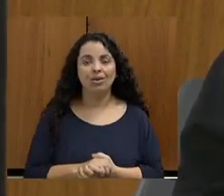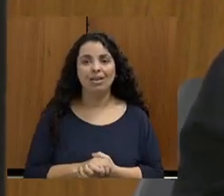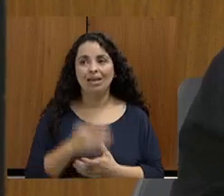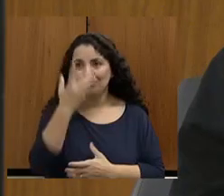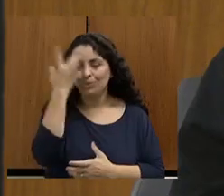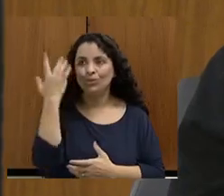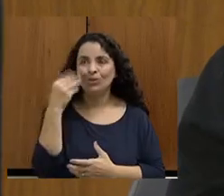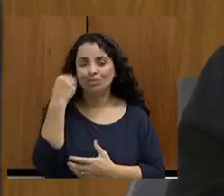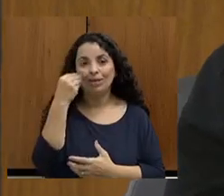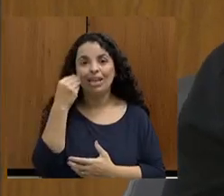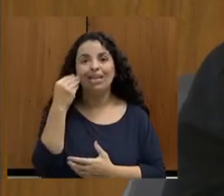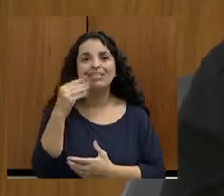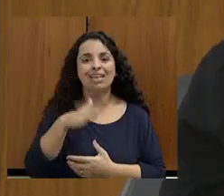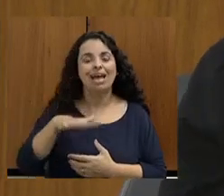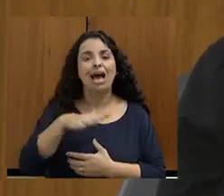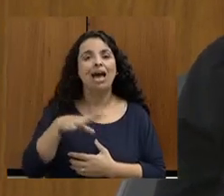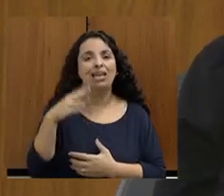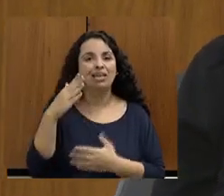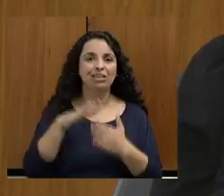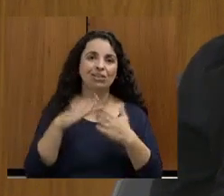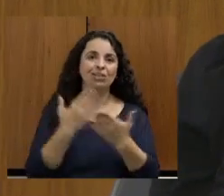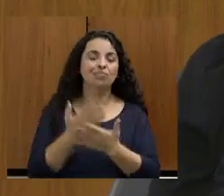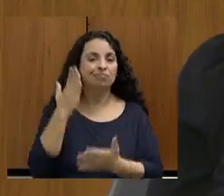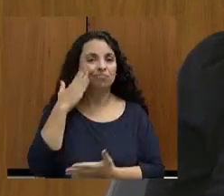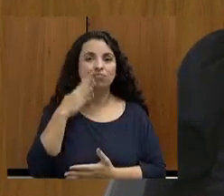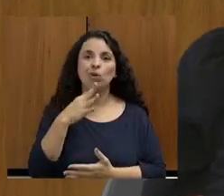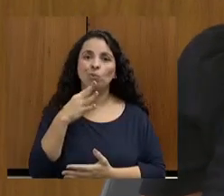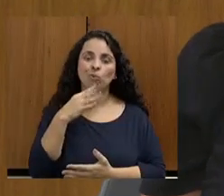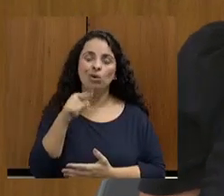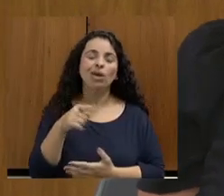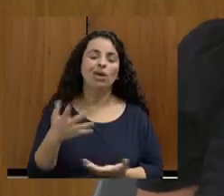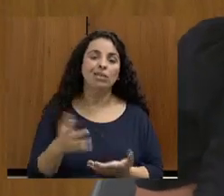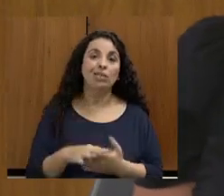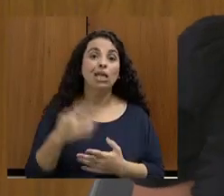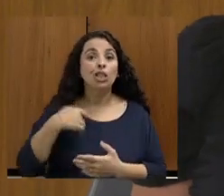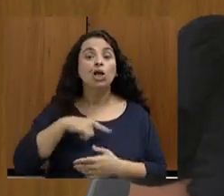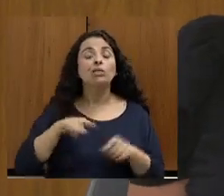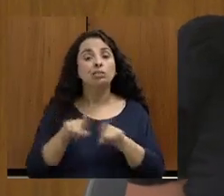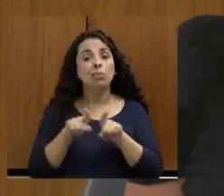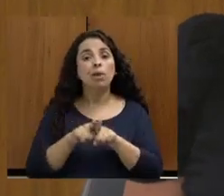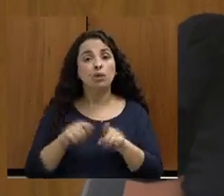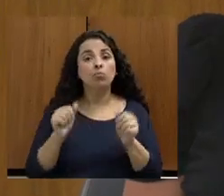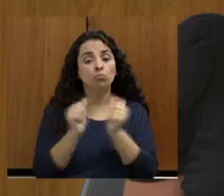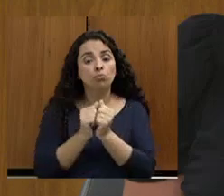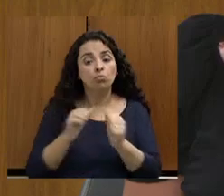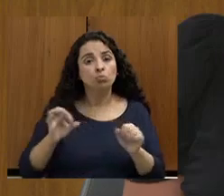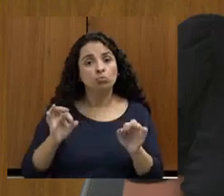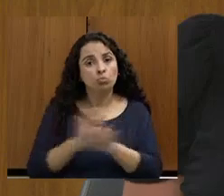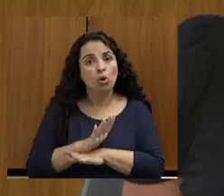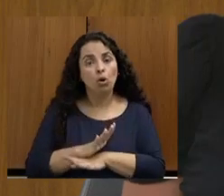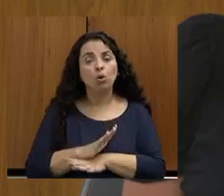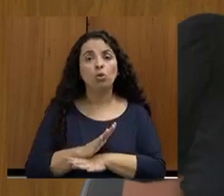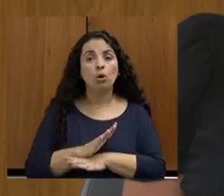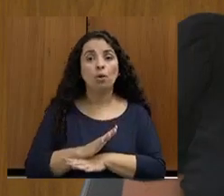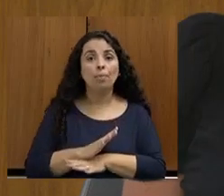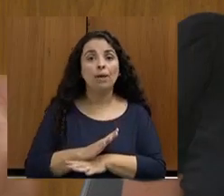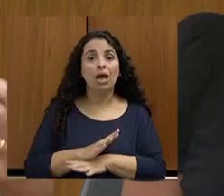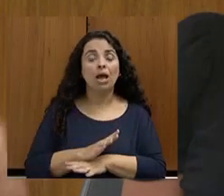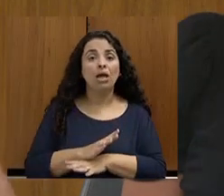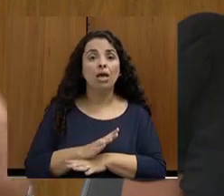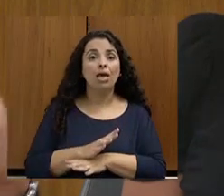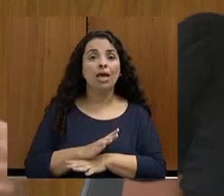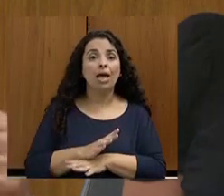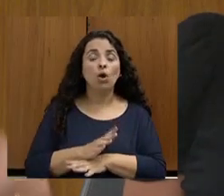disso, e a gente quer se colocar também à disposição, como sindicato, entidade representativa, para, através de situações como essa, gente